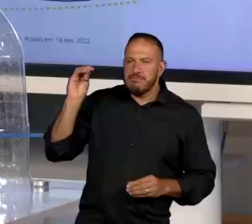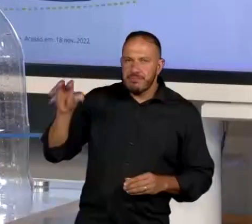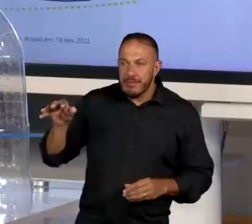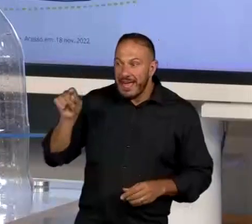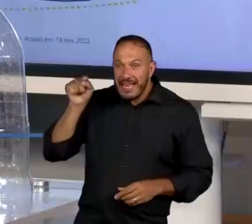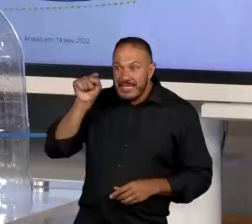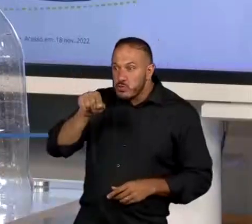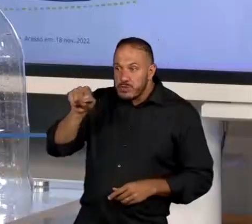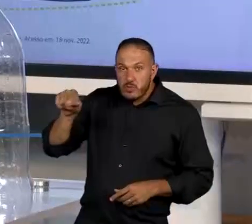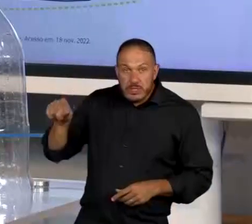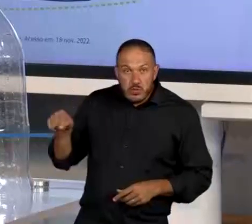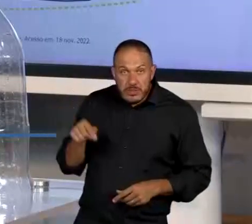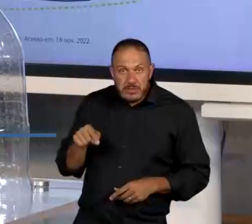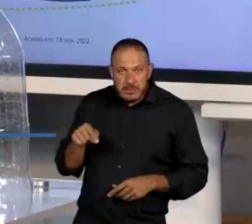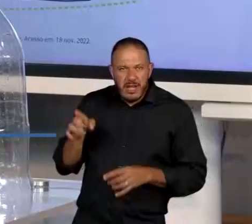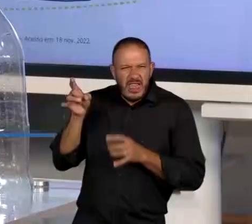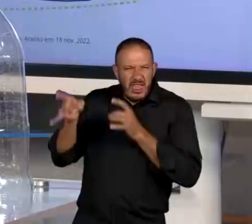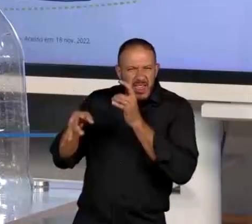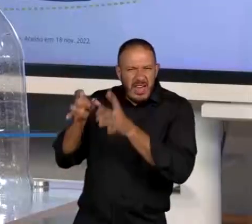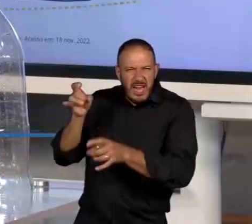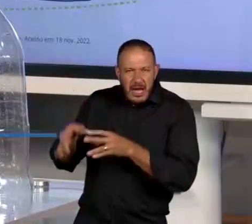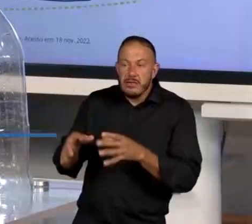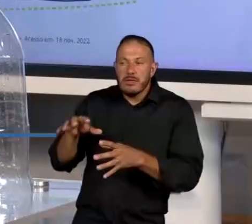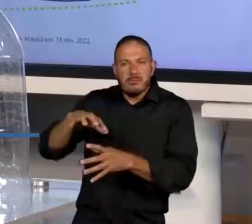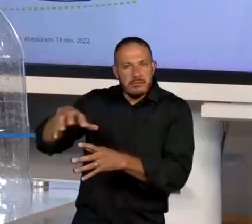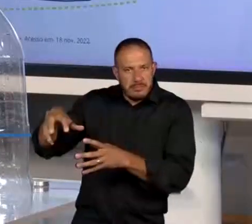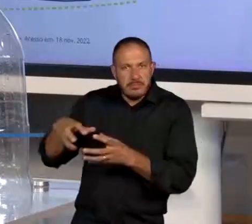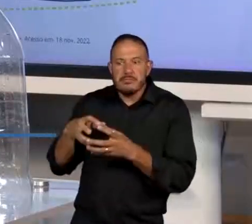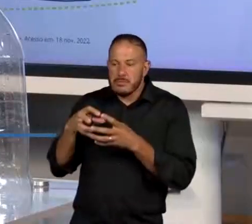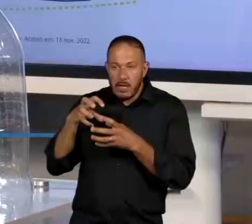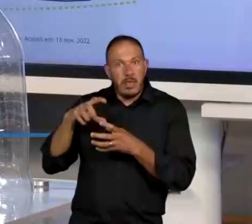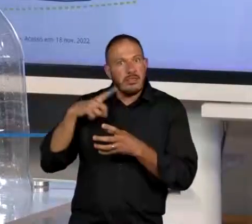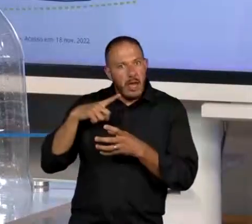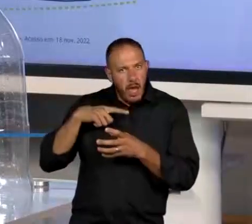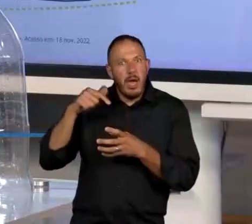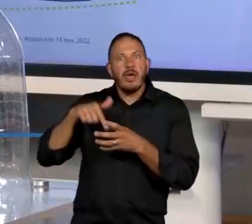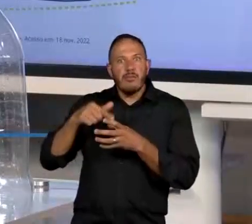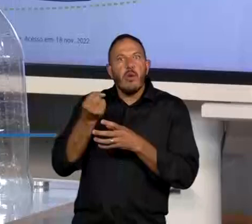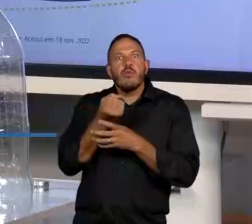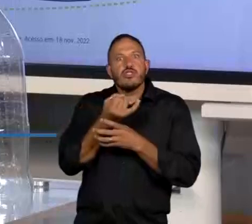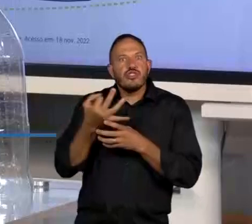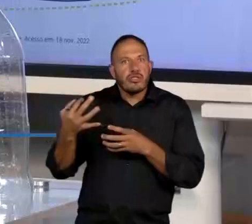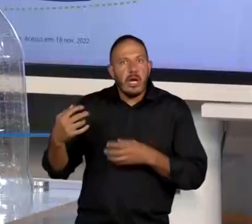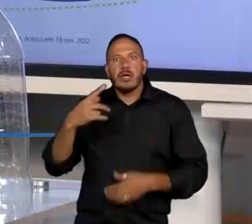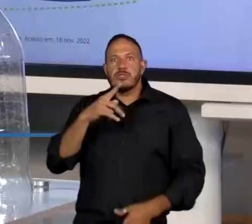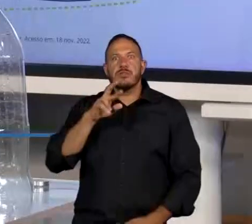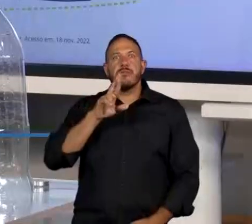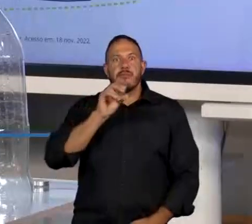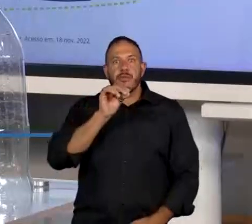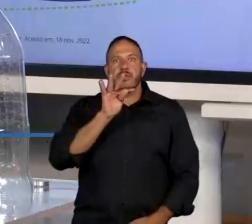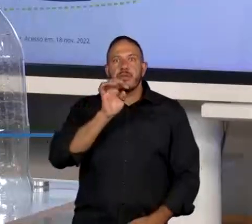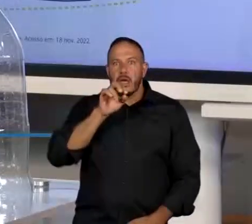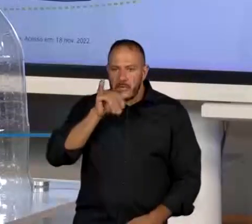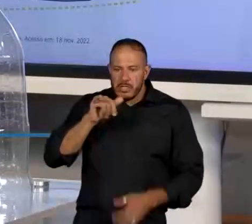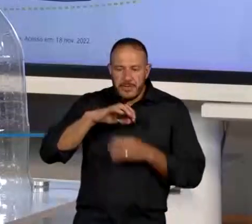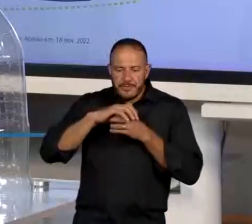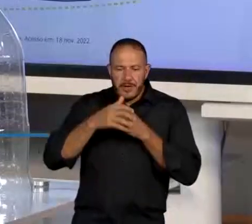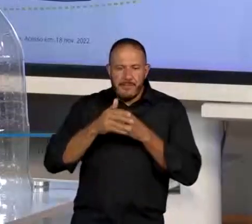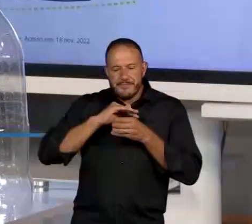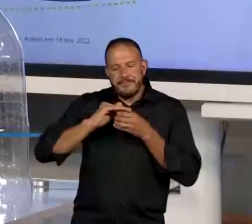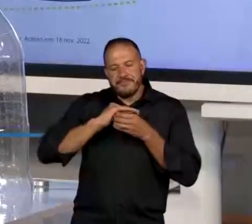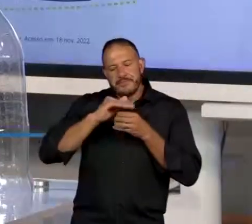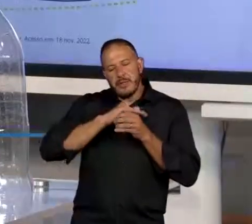dos alimentos destes, nós temos até uma quantidade de proteína até maior nessa casca. Algumas cascas